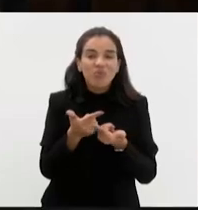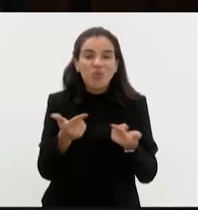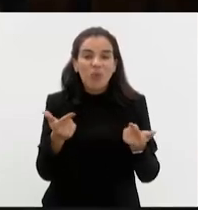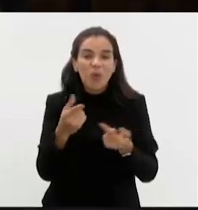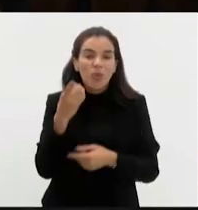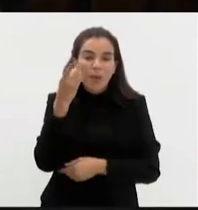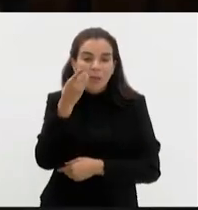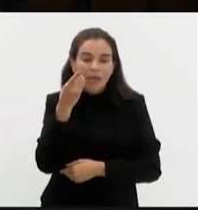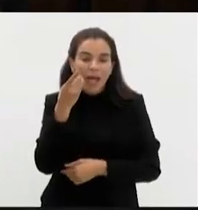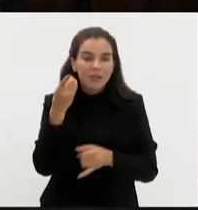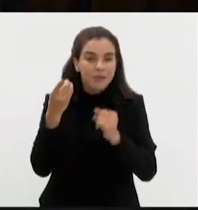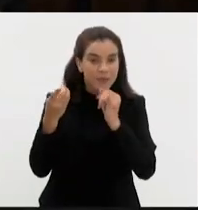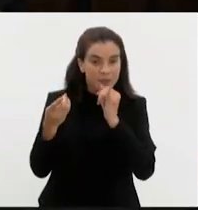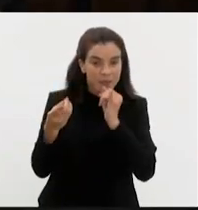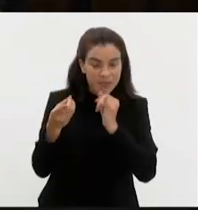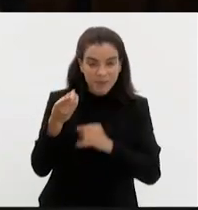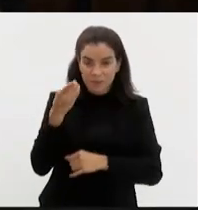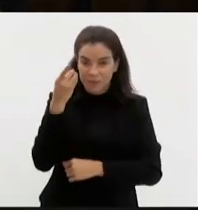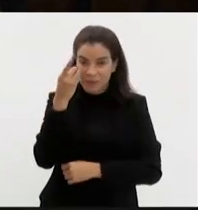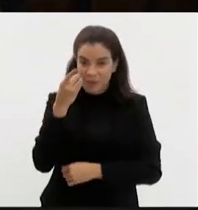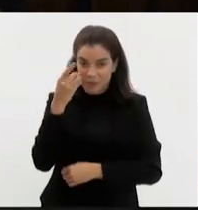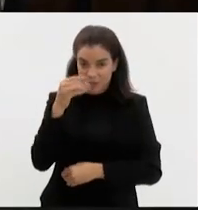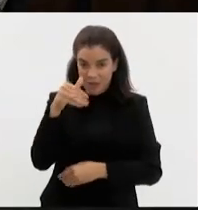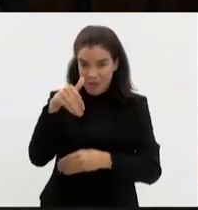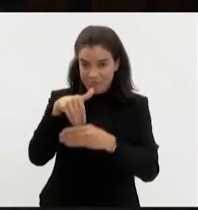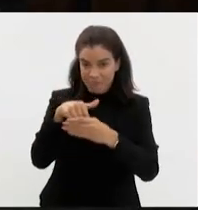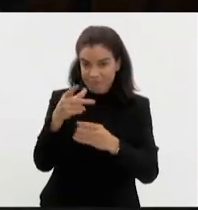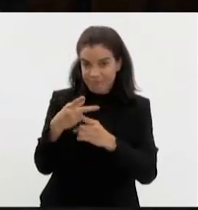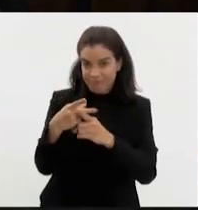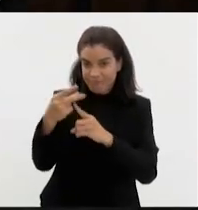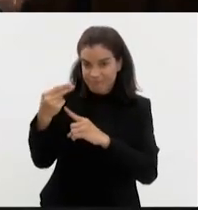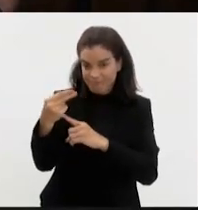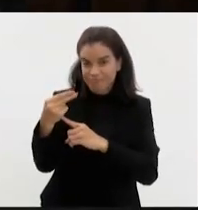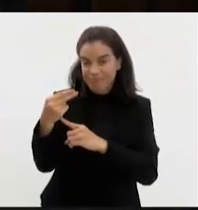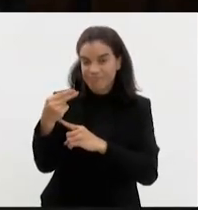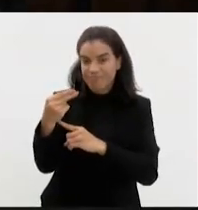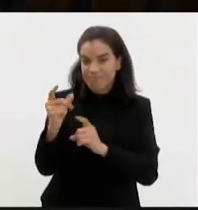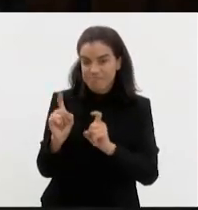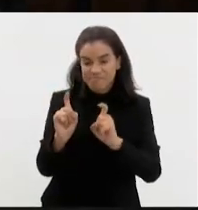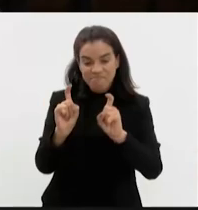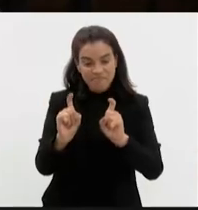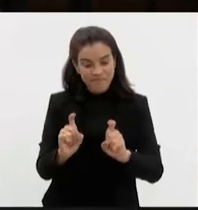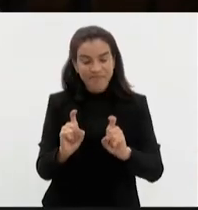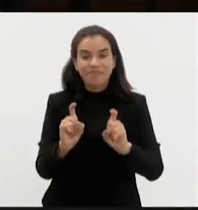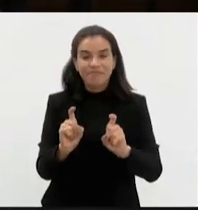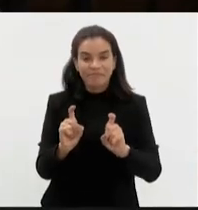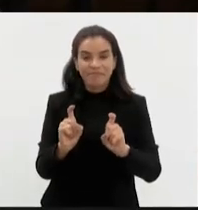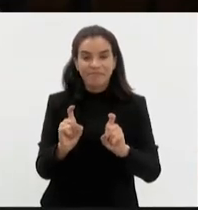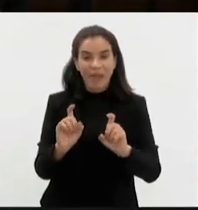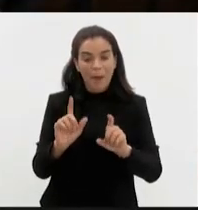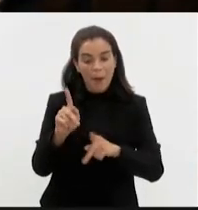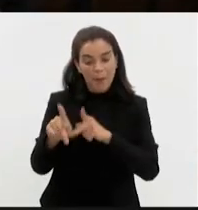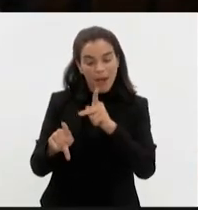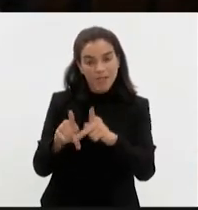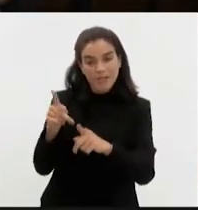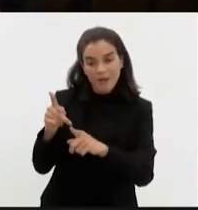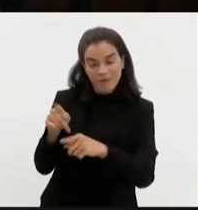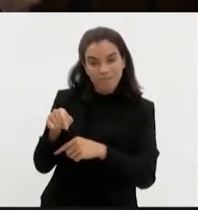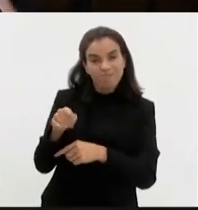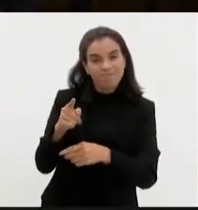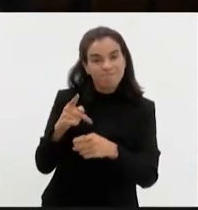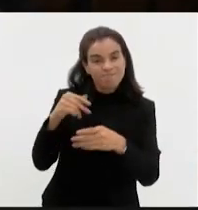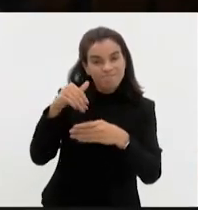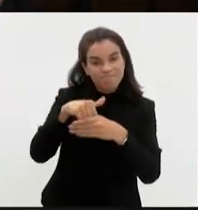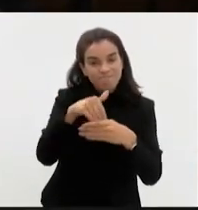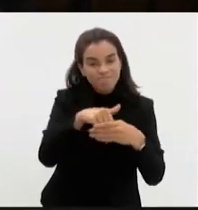deputado eleito né com mandato advindo da vontade do eleitor atuar no sentido